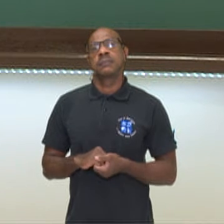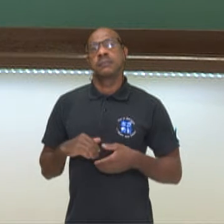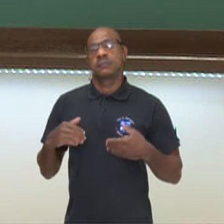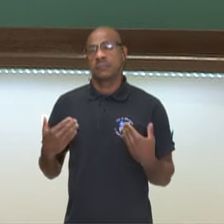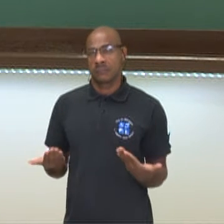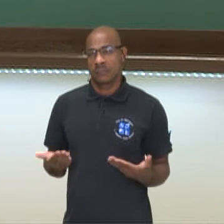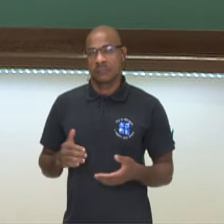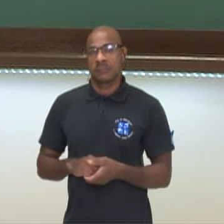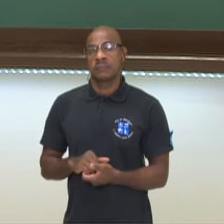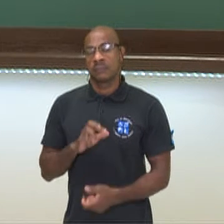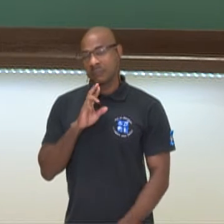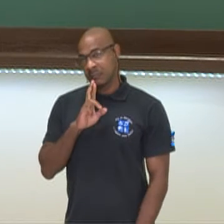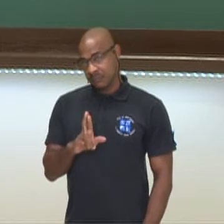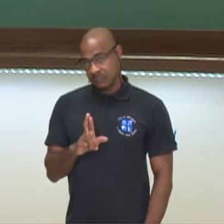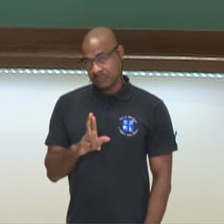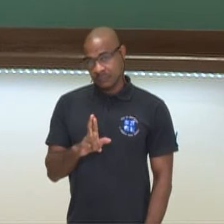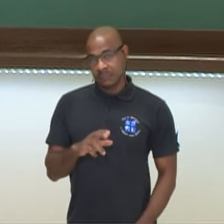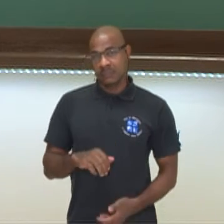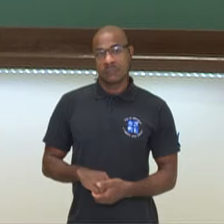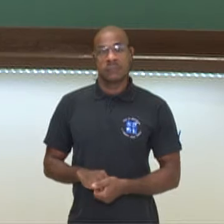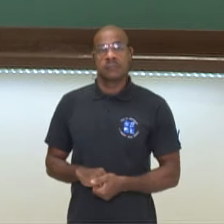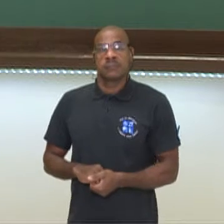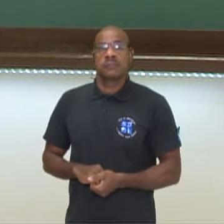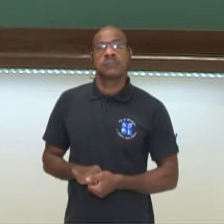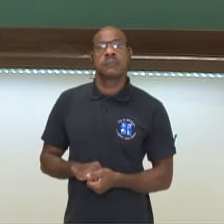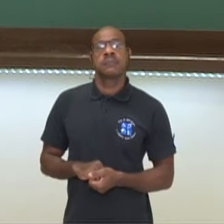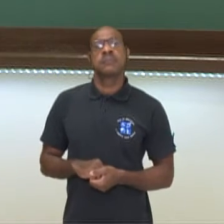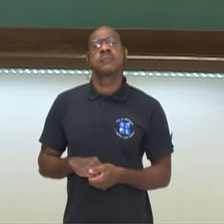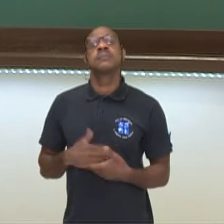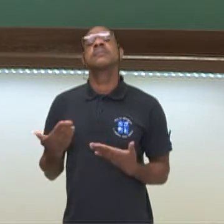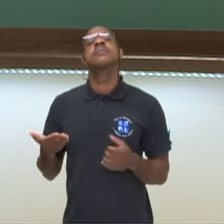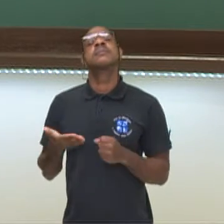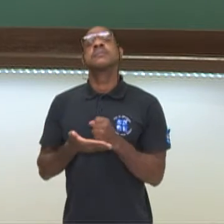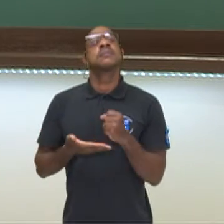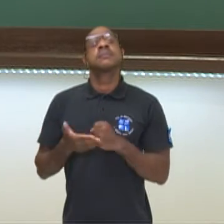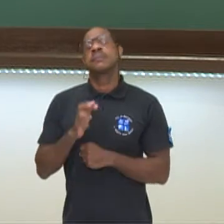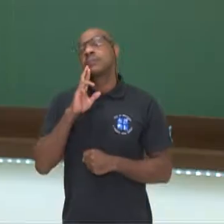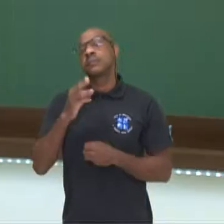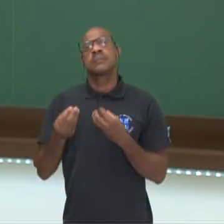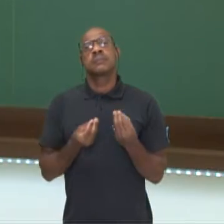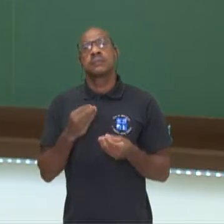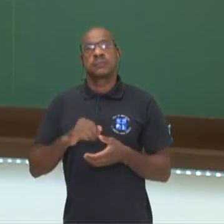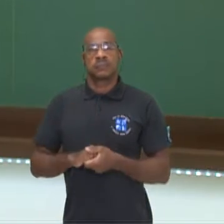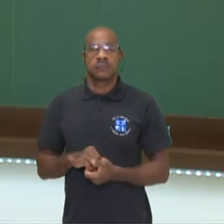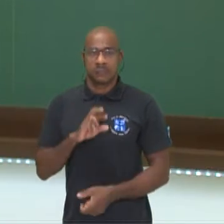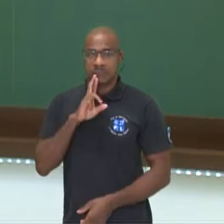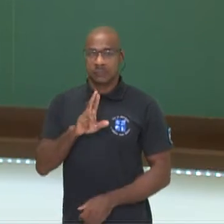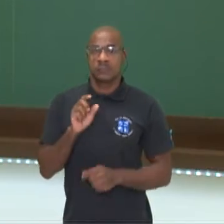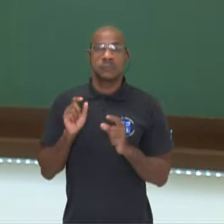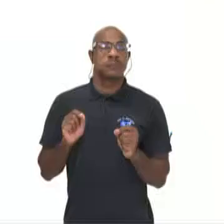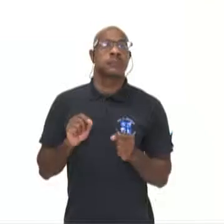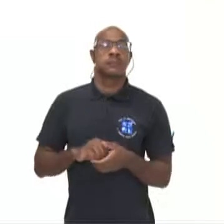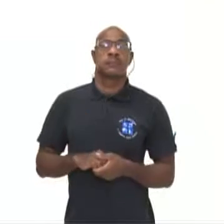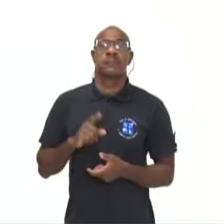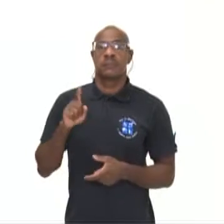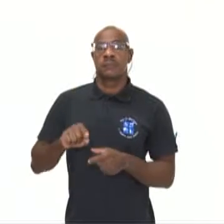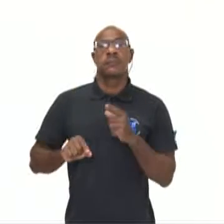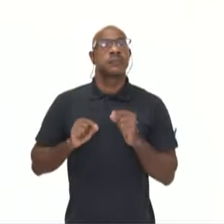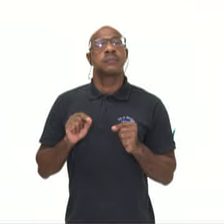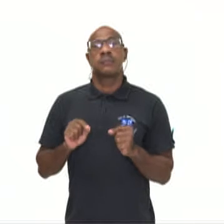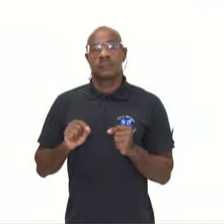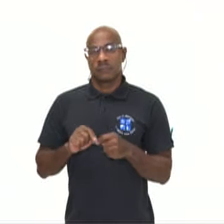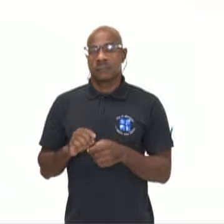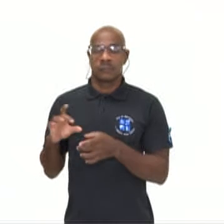E aí, responderam? Tá de boa essa, né? Qual que era a base da resposta? Sua resposta deve considerar